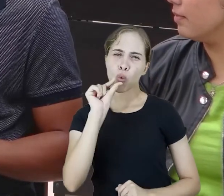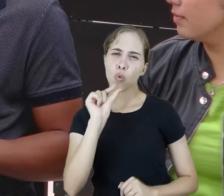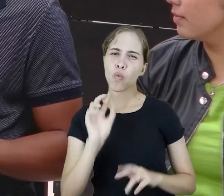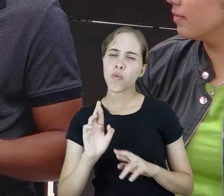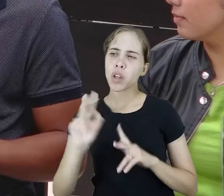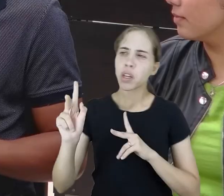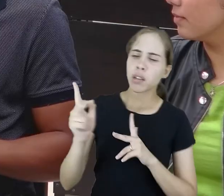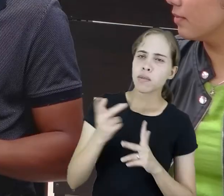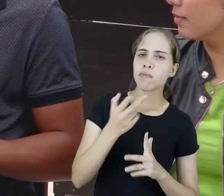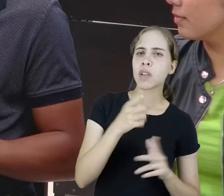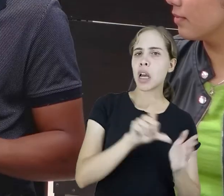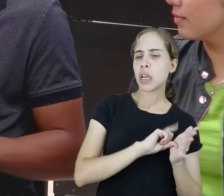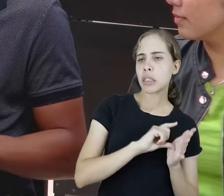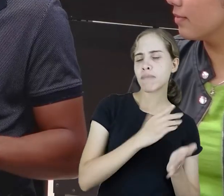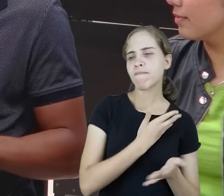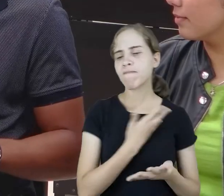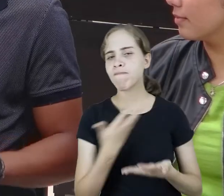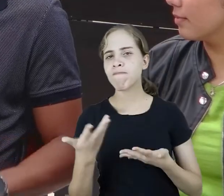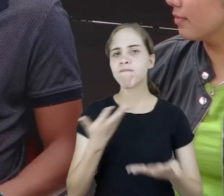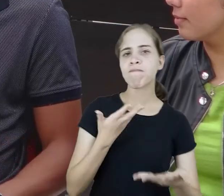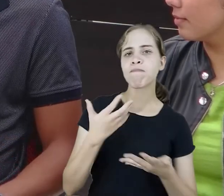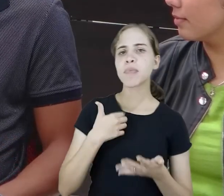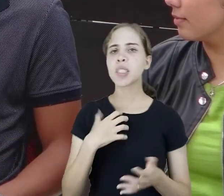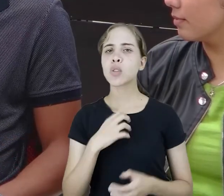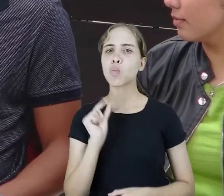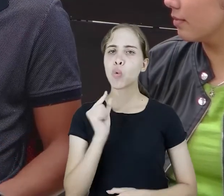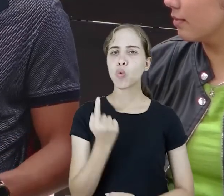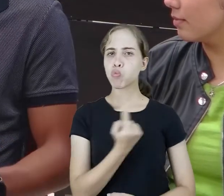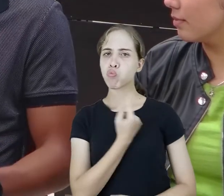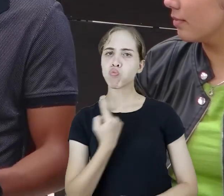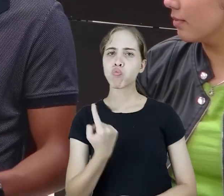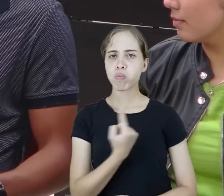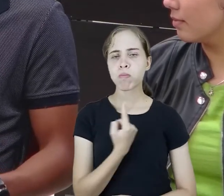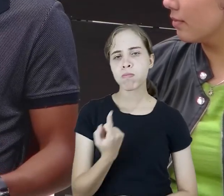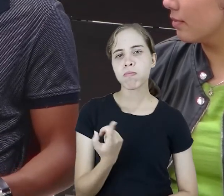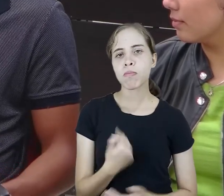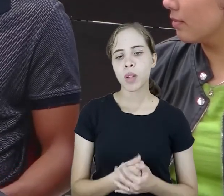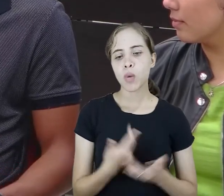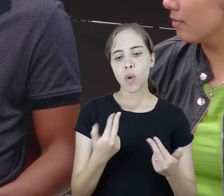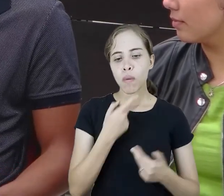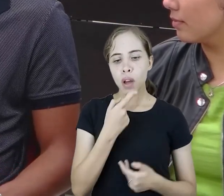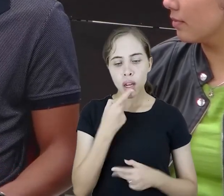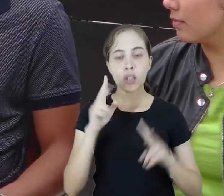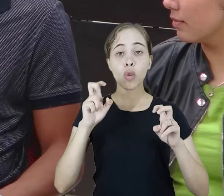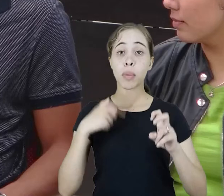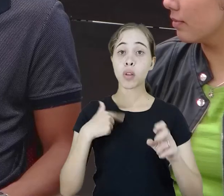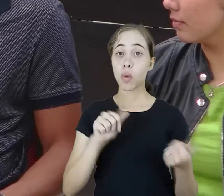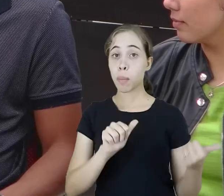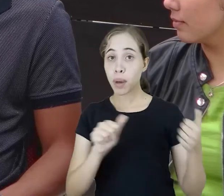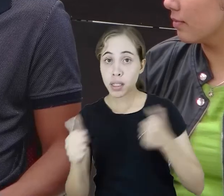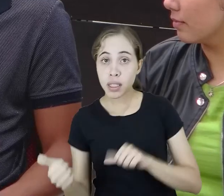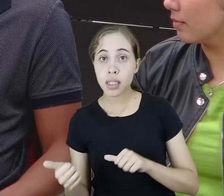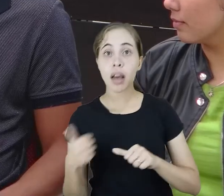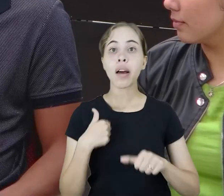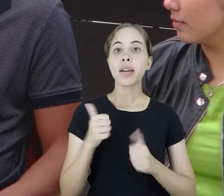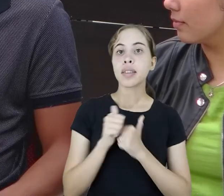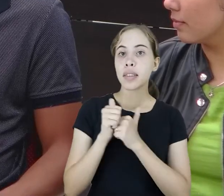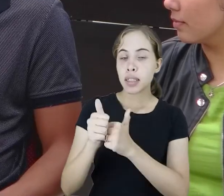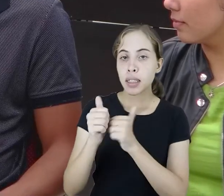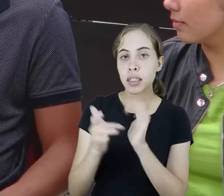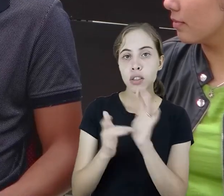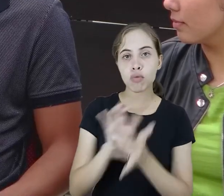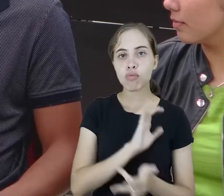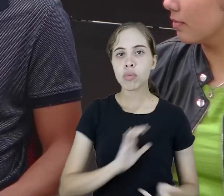diferentes, e por conta disso eu estava me sentindo um pouco sozinho. Que nem o Kaique falou, né, o fato da gente se batizar, da gente escolher seguir a Cristo, da gente ir